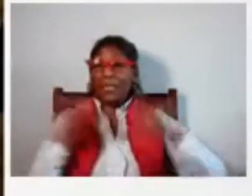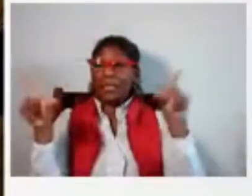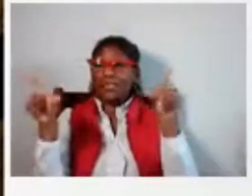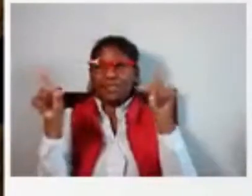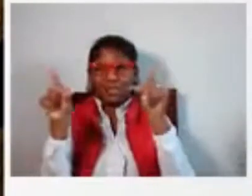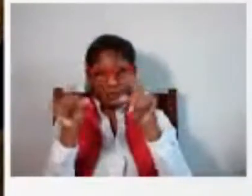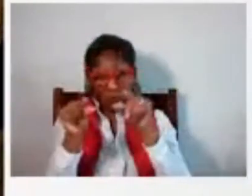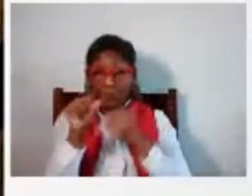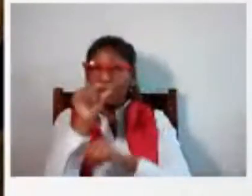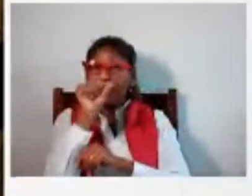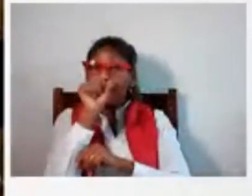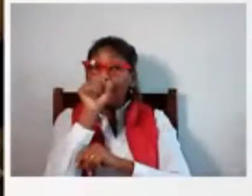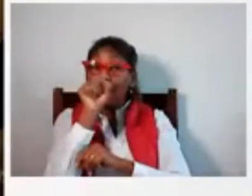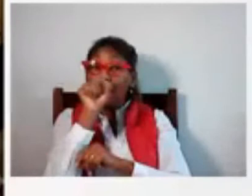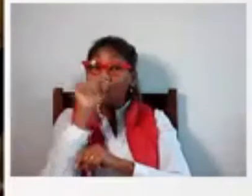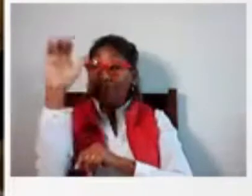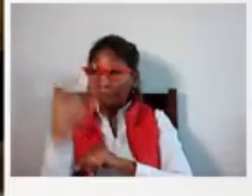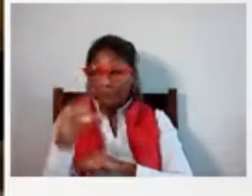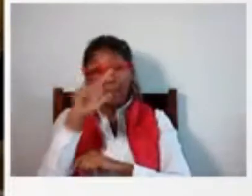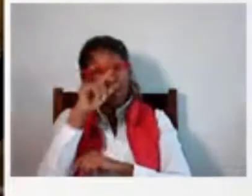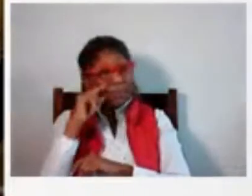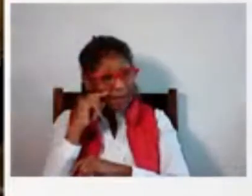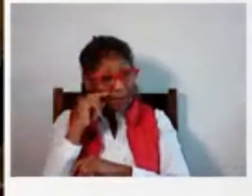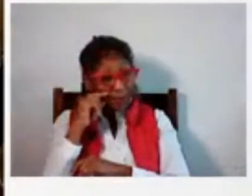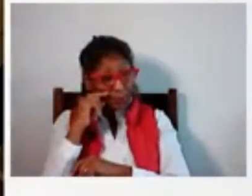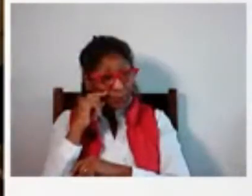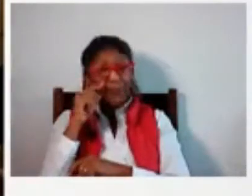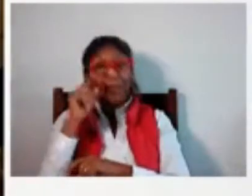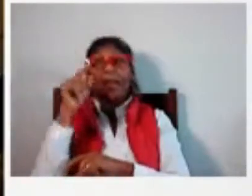bandeira laranja para a bandeira amarela. E a redução